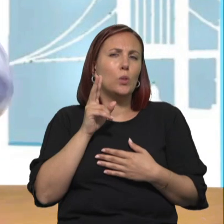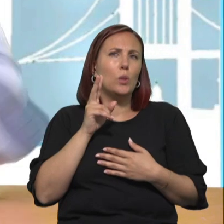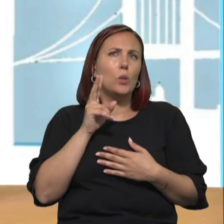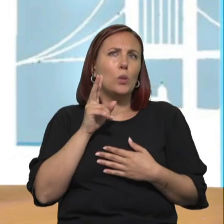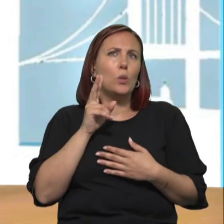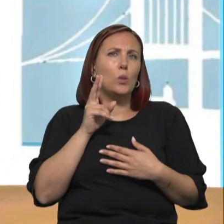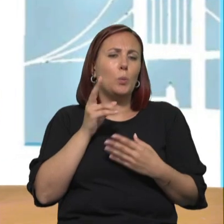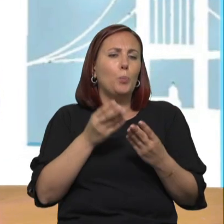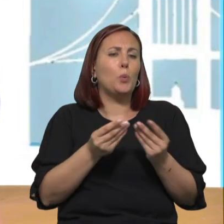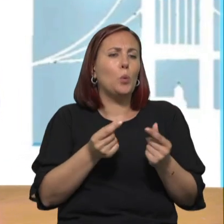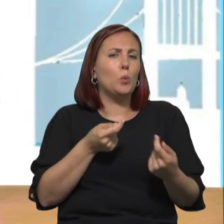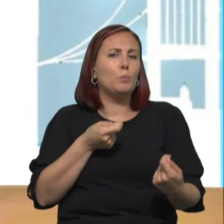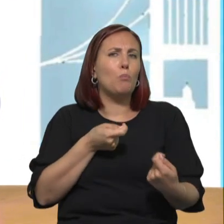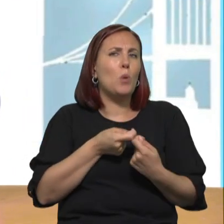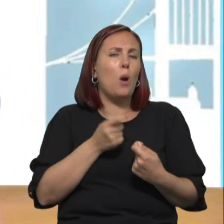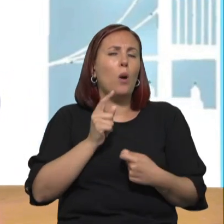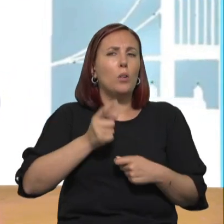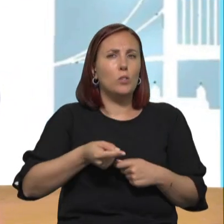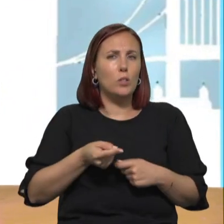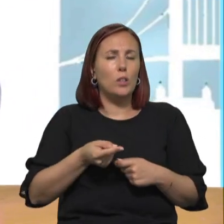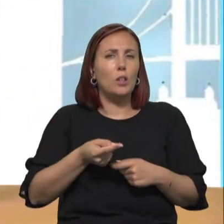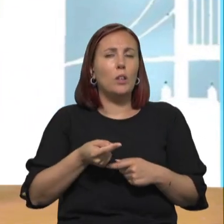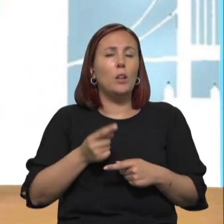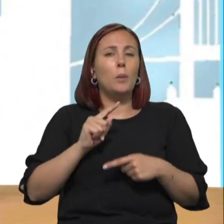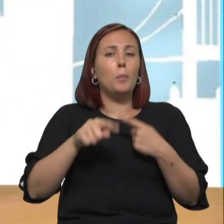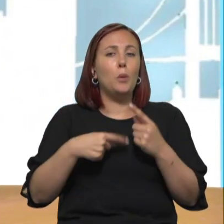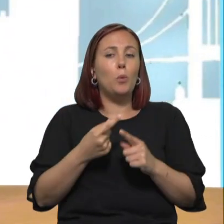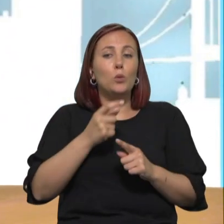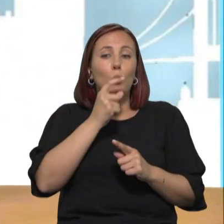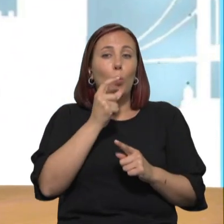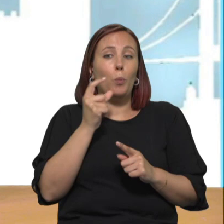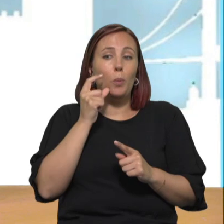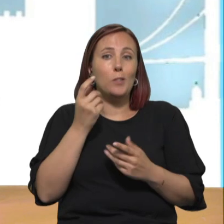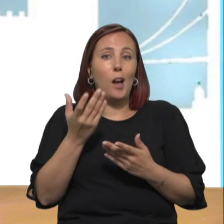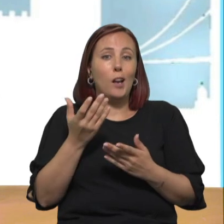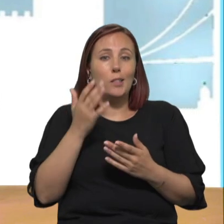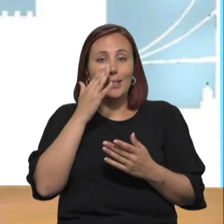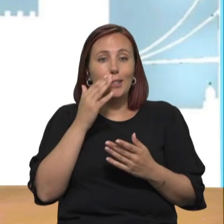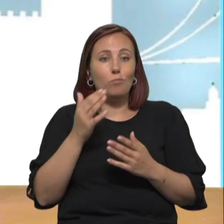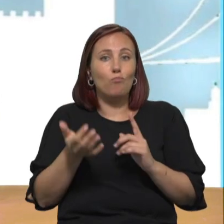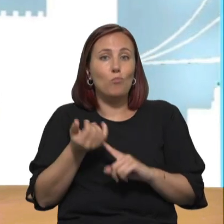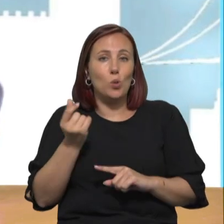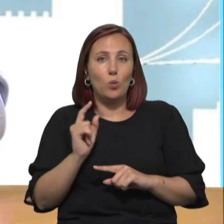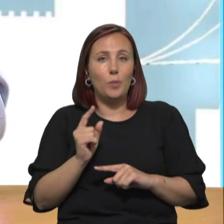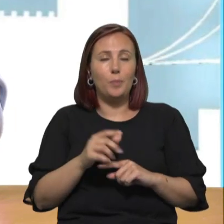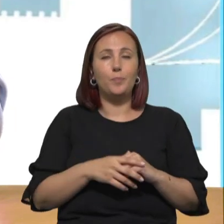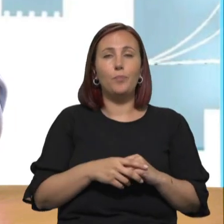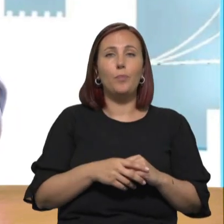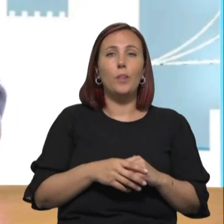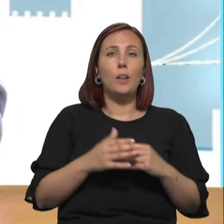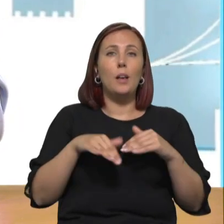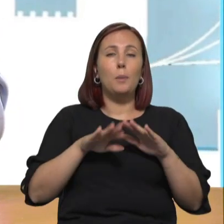do produto que conseguem para os compromissos que têm. Mas de facto